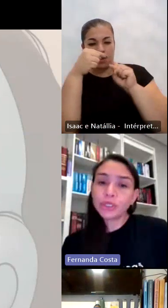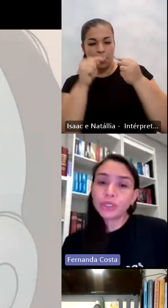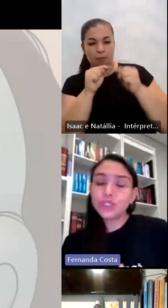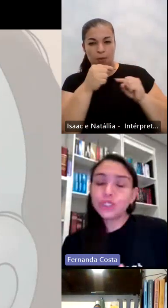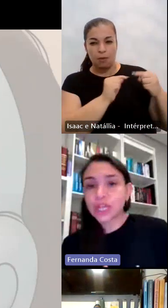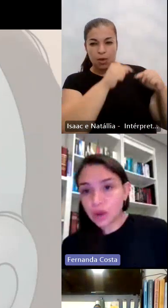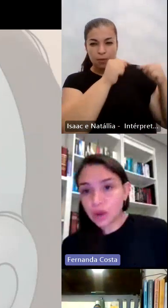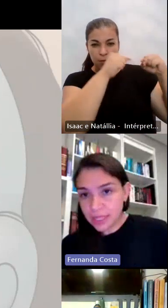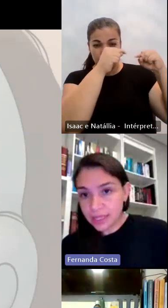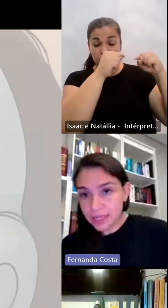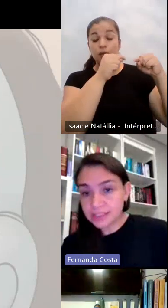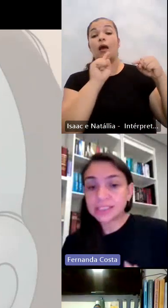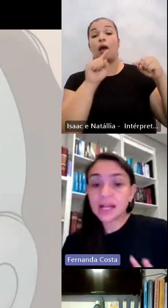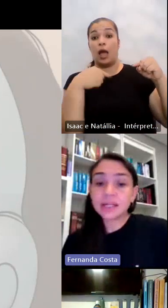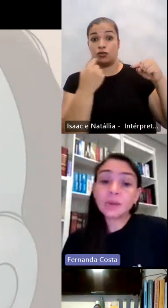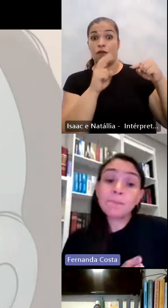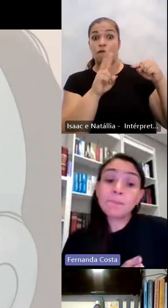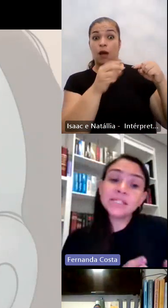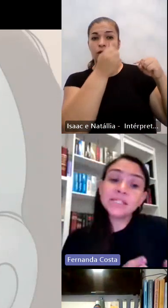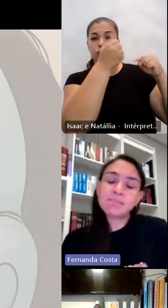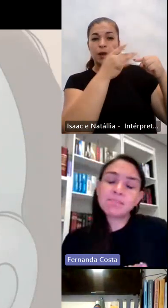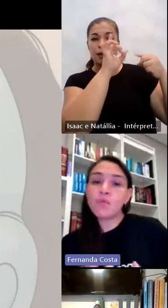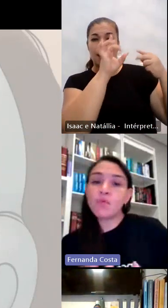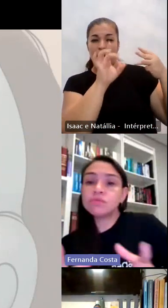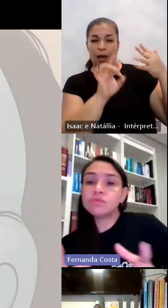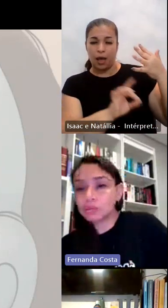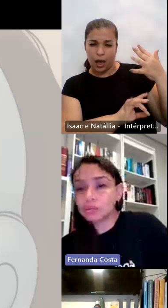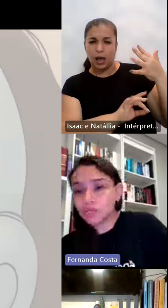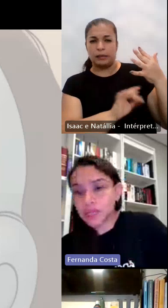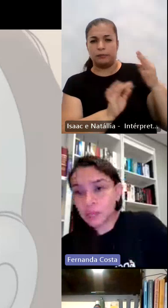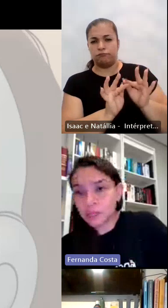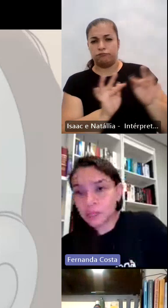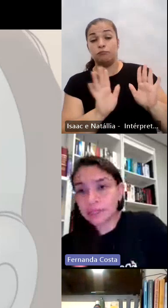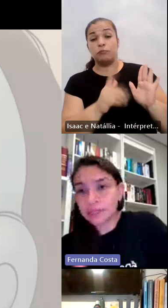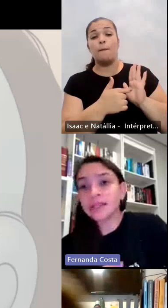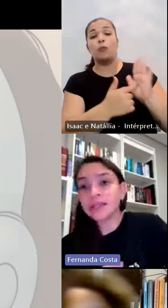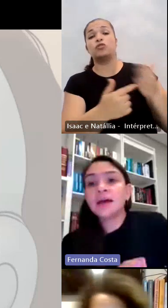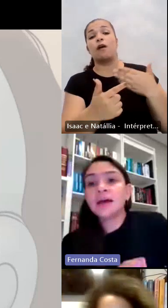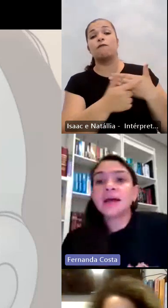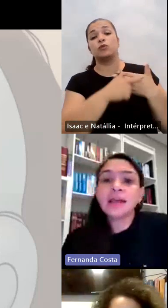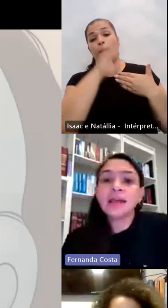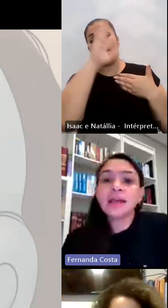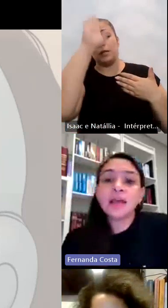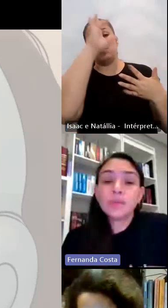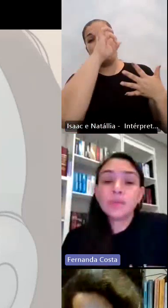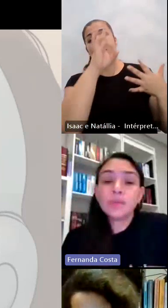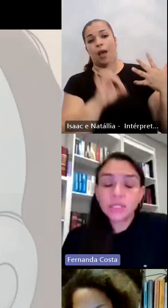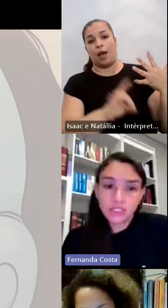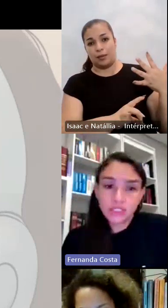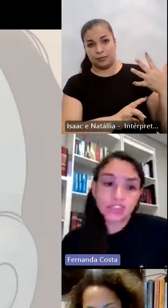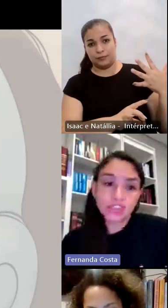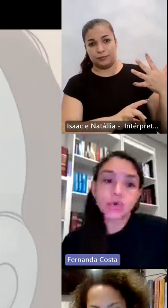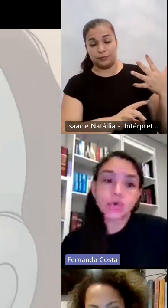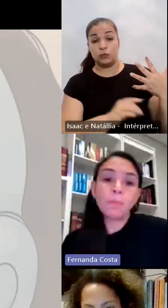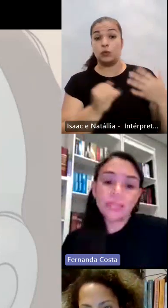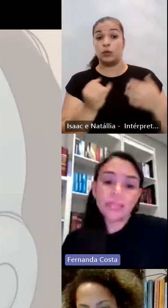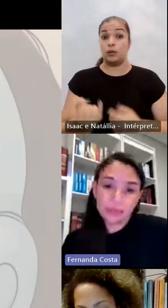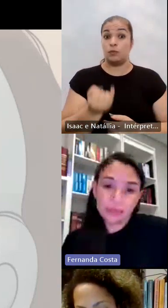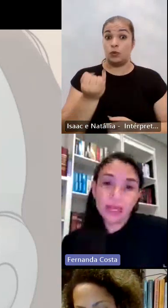agora um pouquinho de cada uma delas, destacando a principal função de cada uma delas. O importante é que a